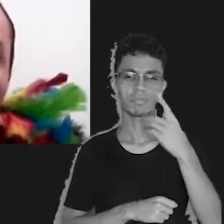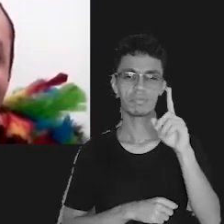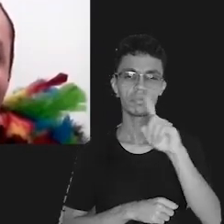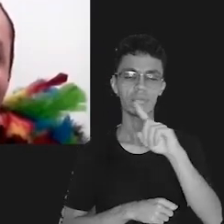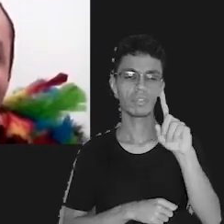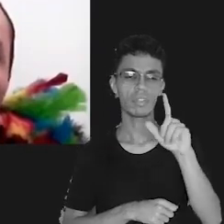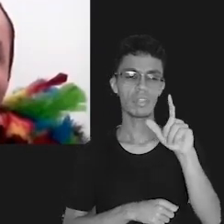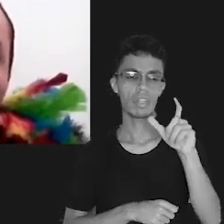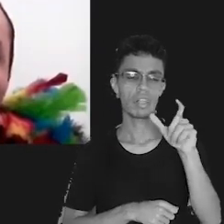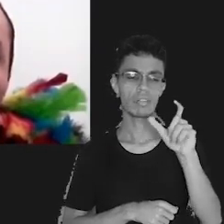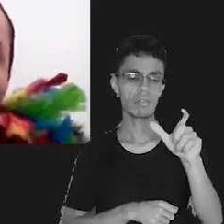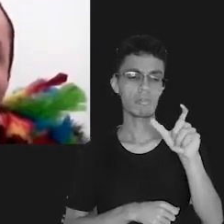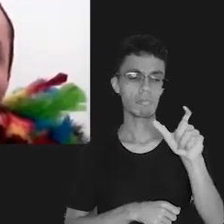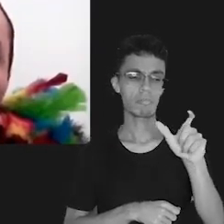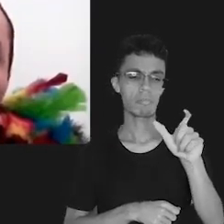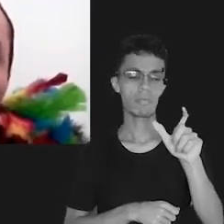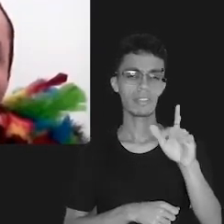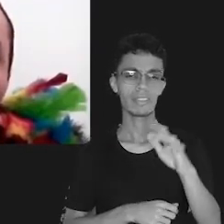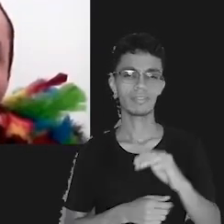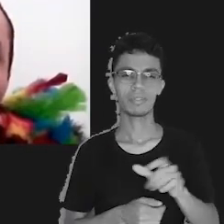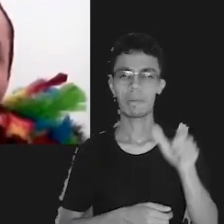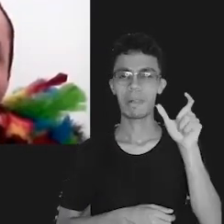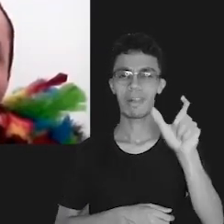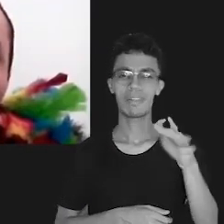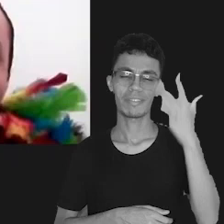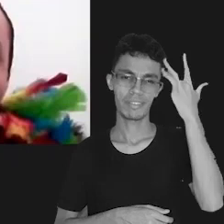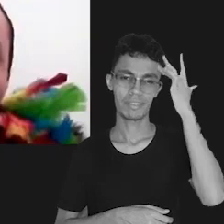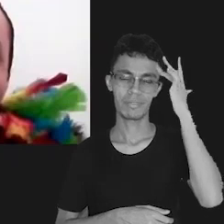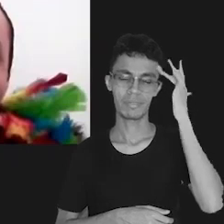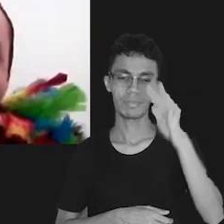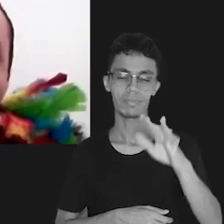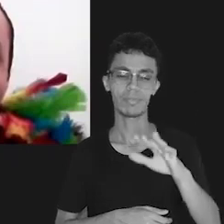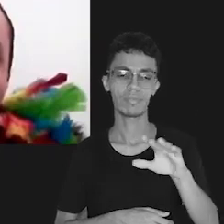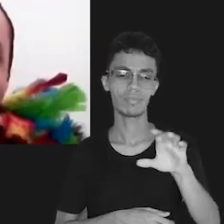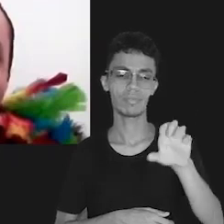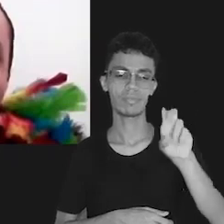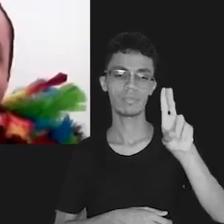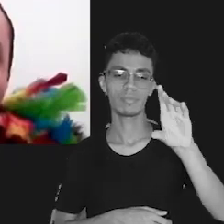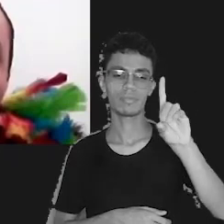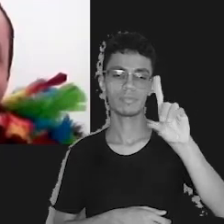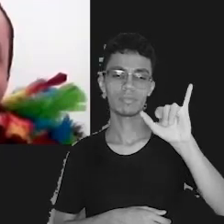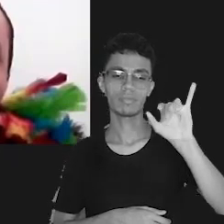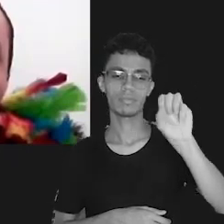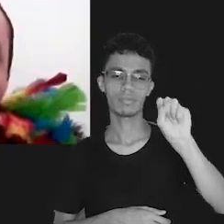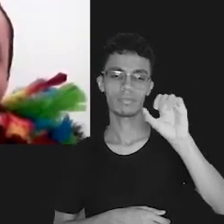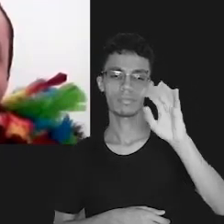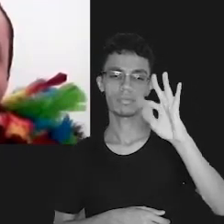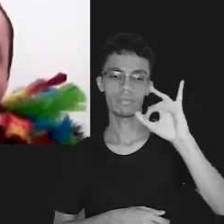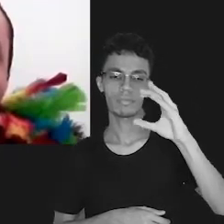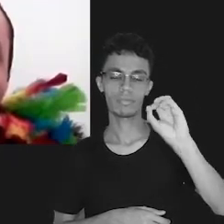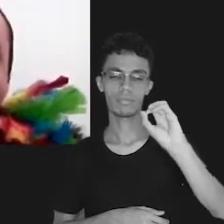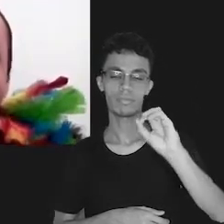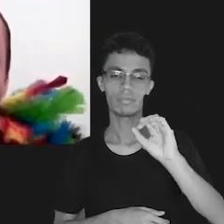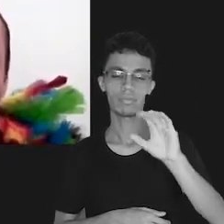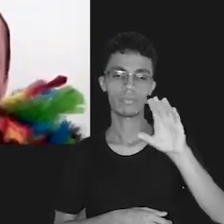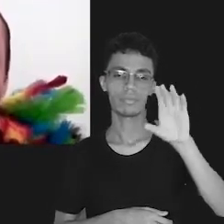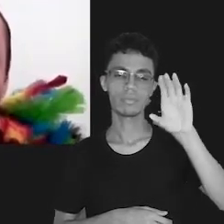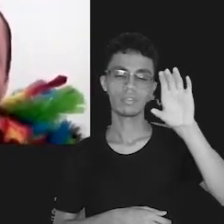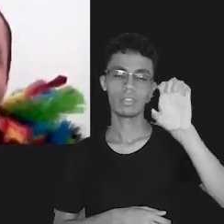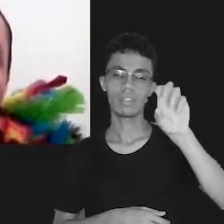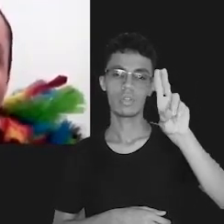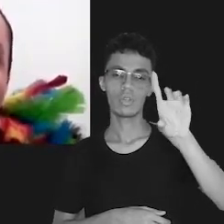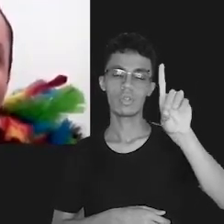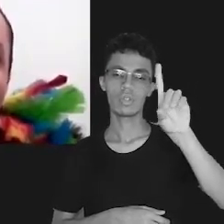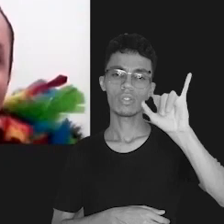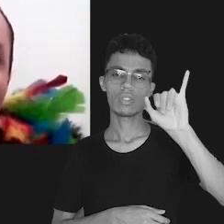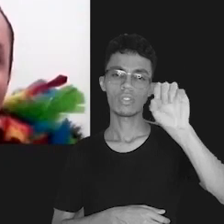Não é uma palavra usual, não faz parte do meu vocabulário. Iudístico, Joca, não dístico. Iudístico,